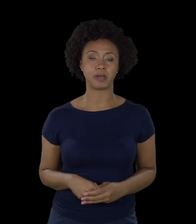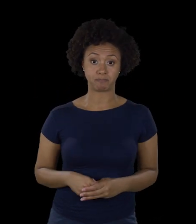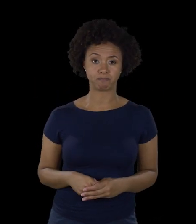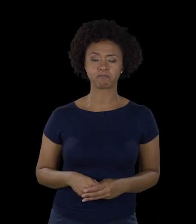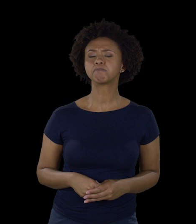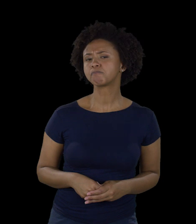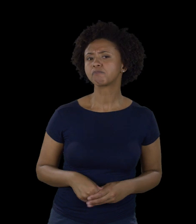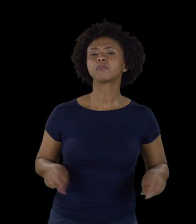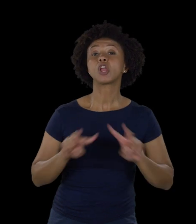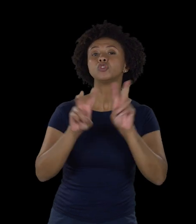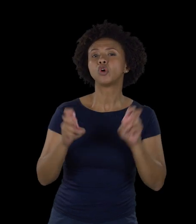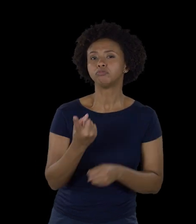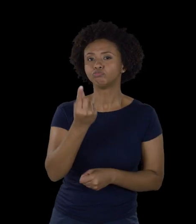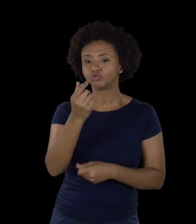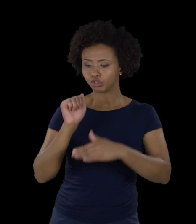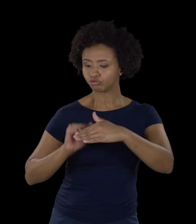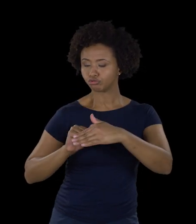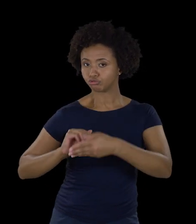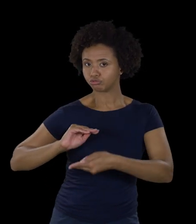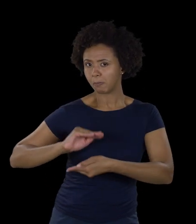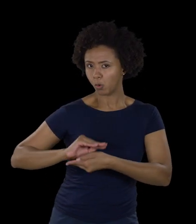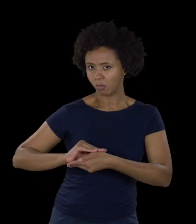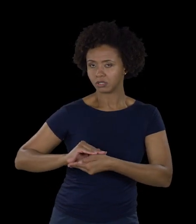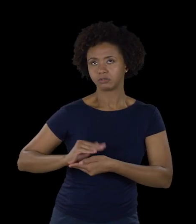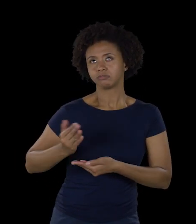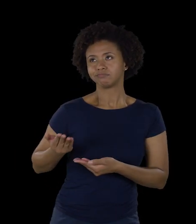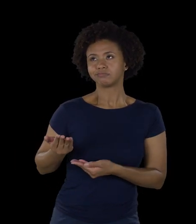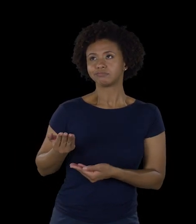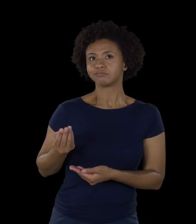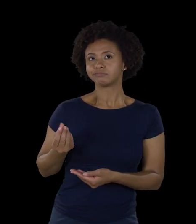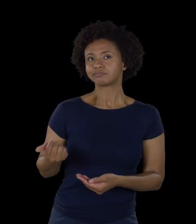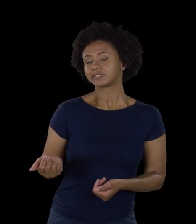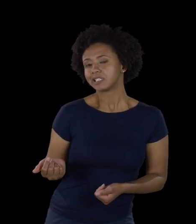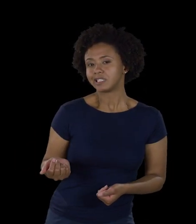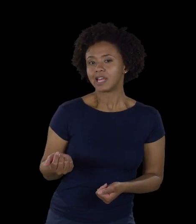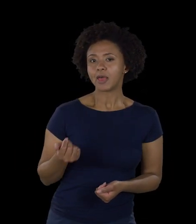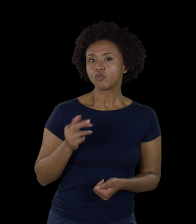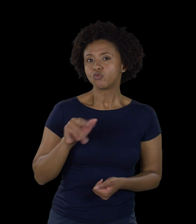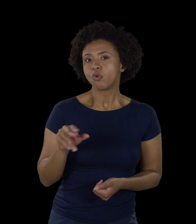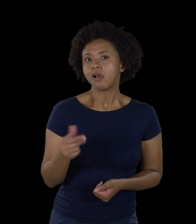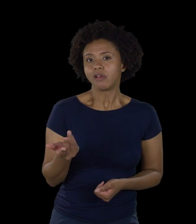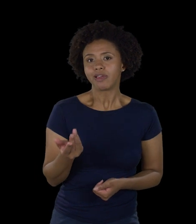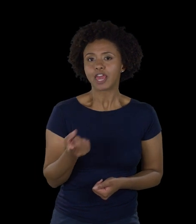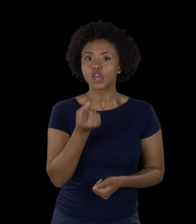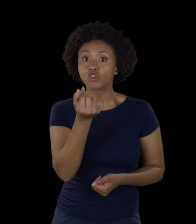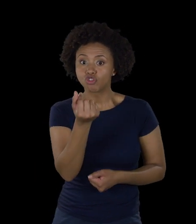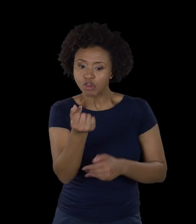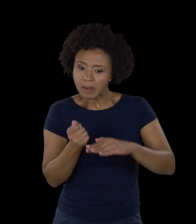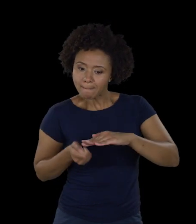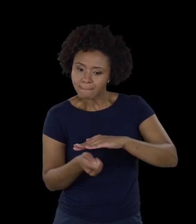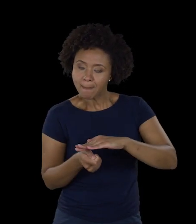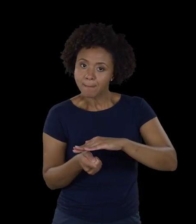poupança, não da poupança como um modelo de investimento, mas sim da ação